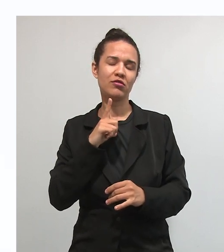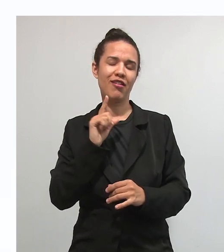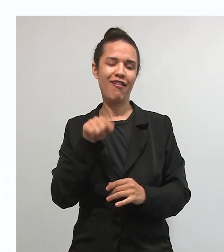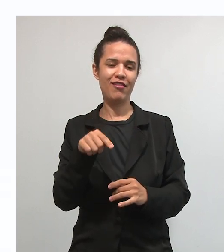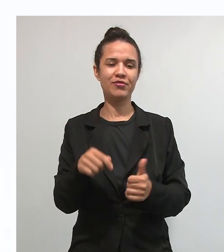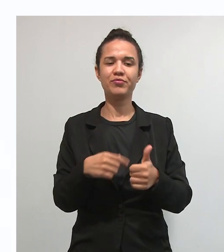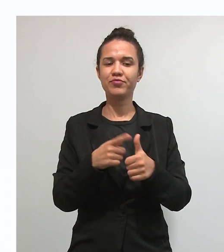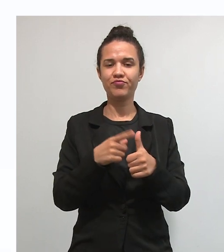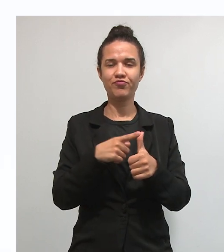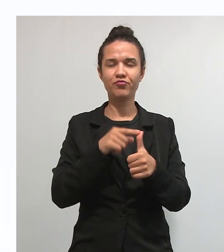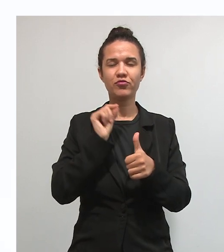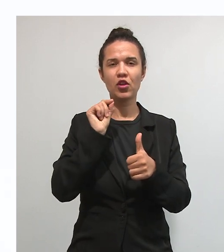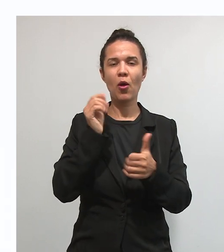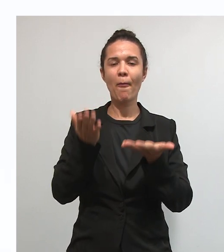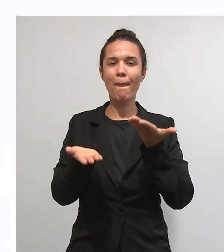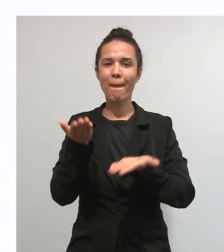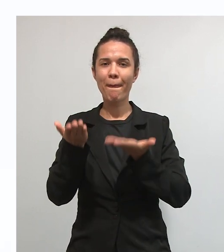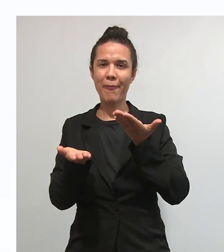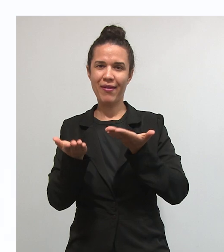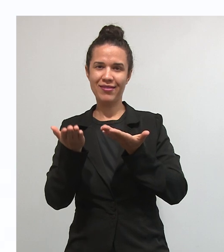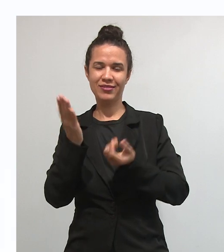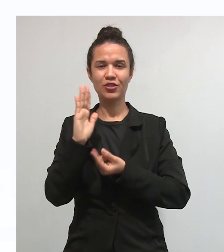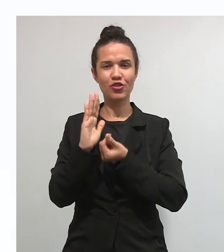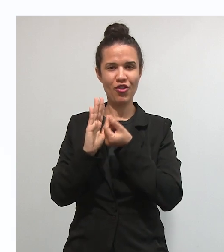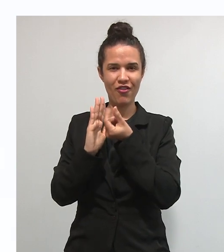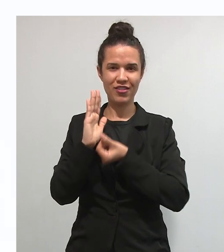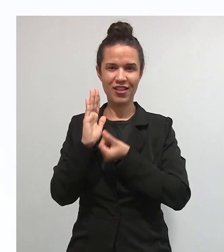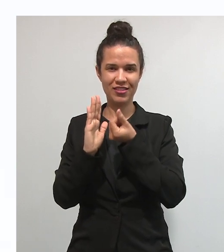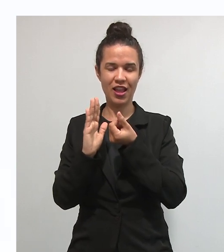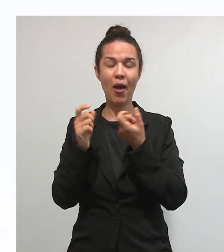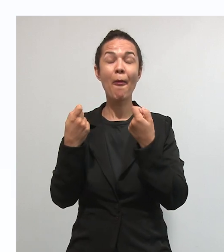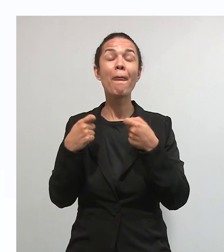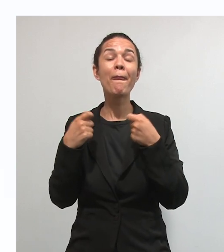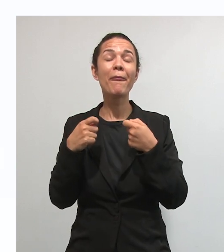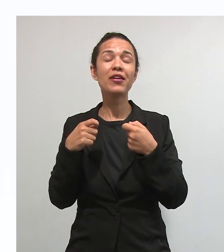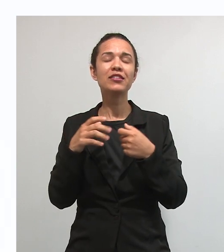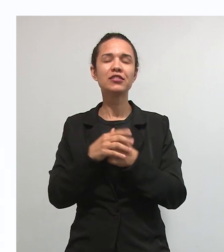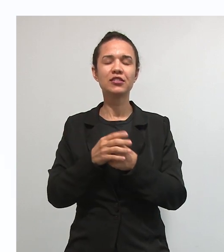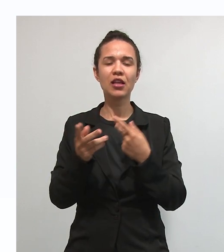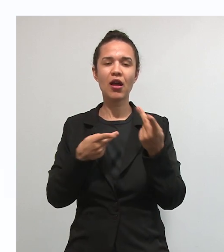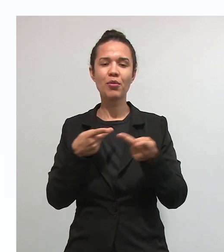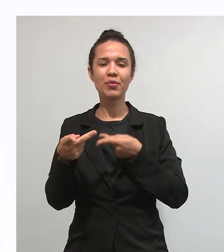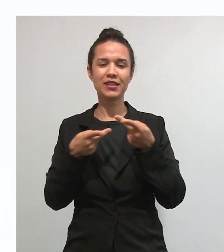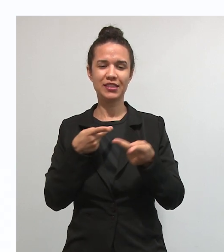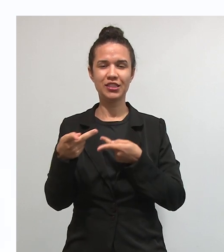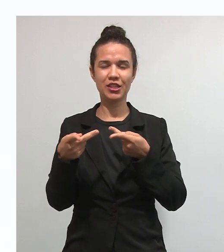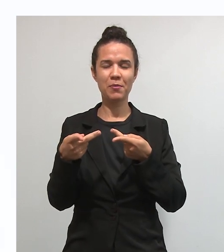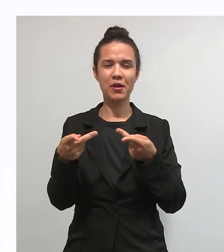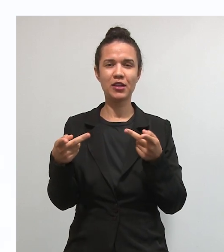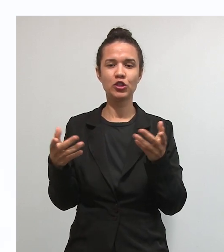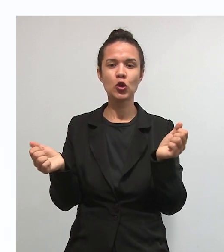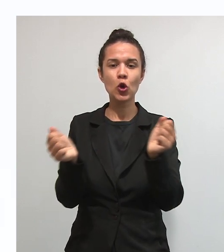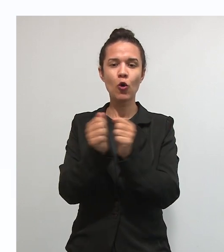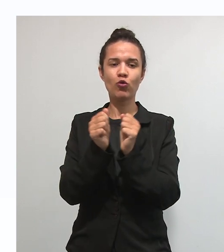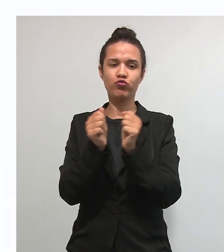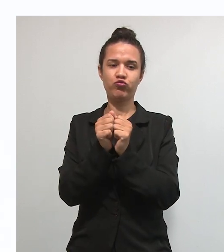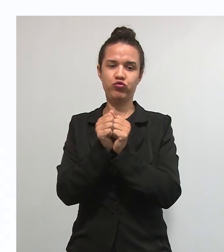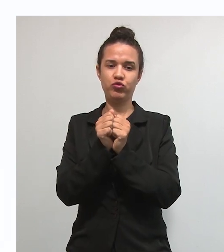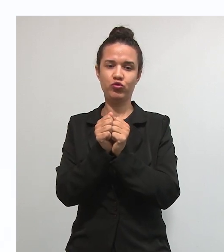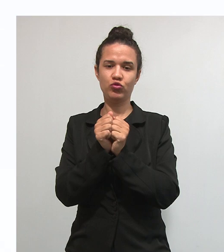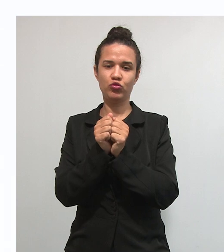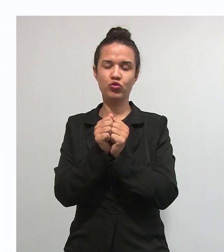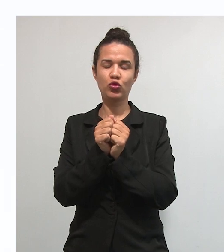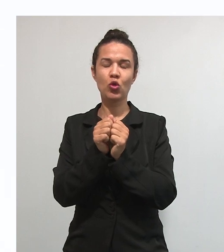deve aqui evidenciar a integração entre o planejamento e a execução orçamentária. Isso mesmo, que a gente já viu, ele vai o